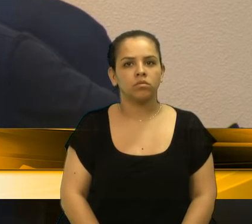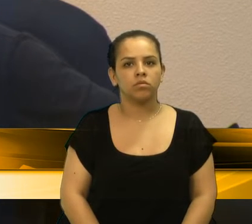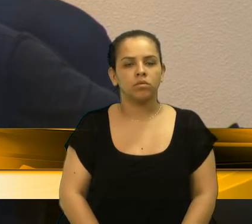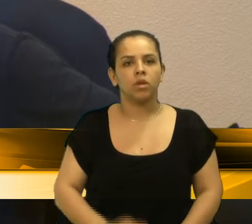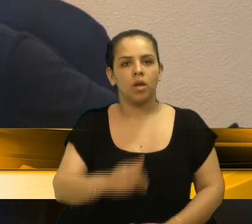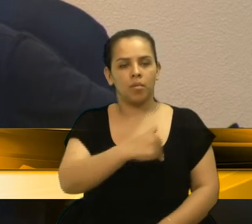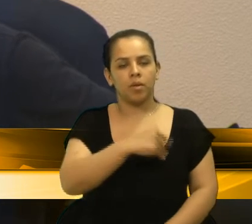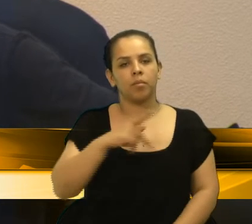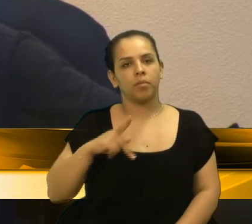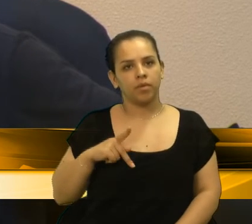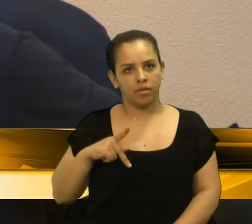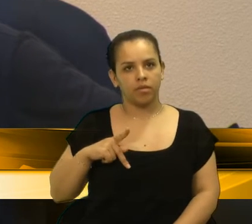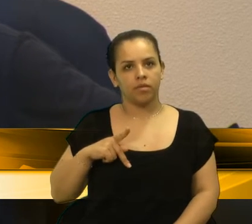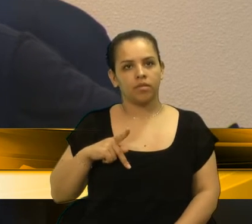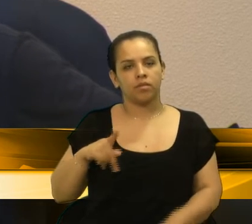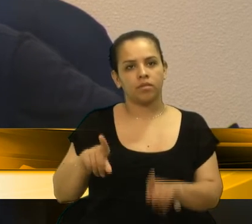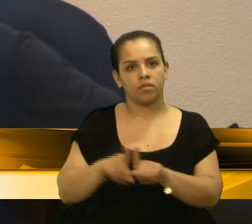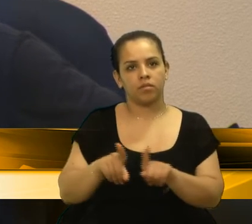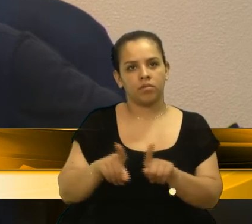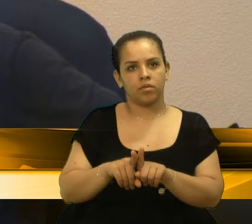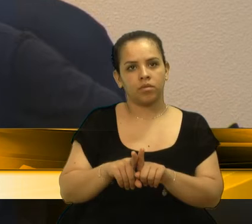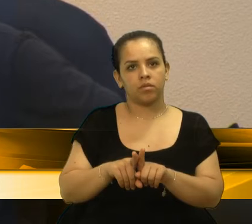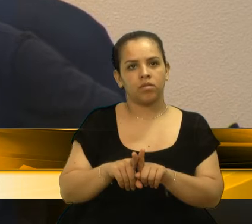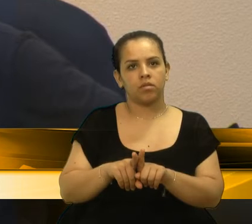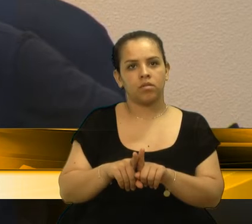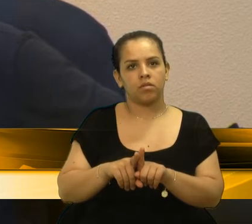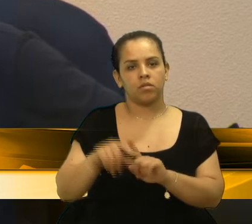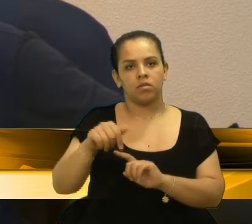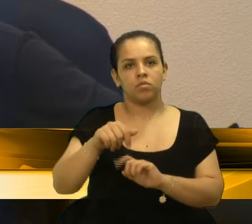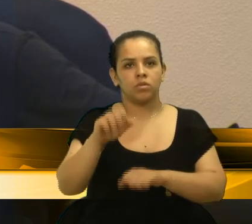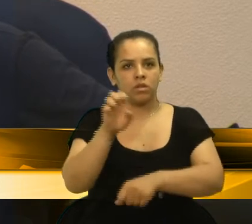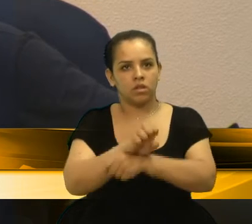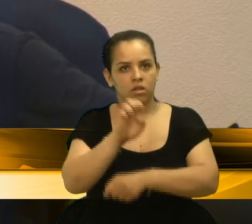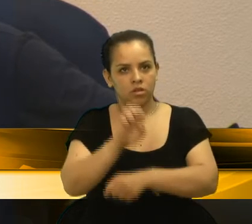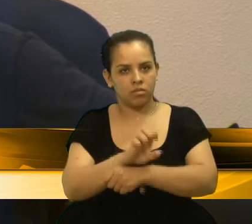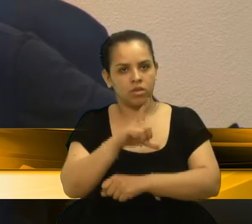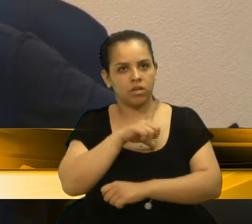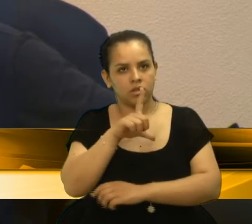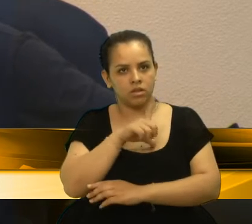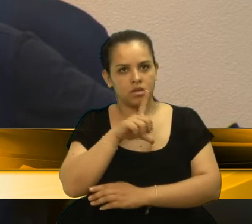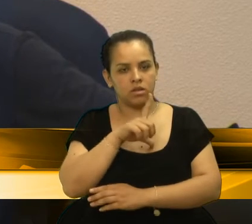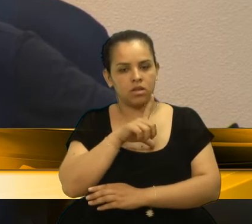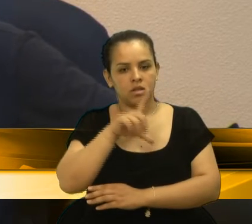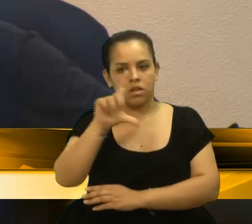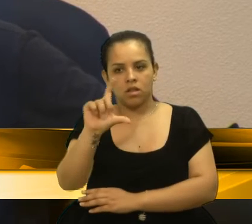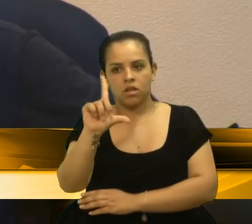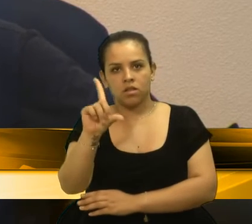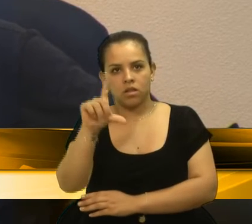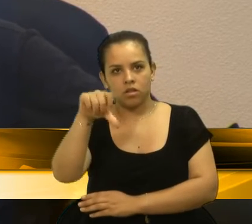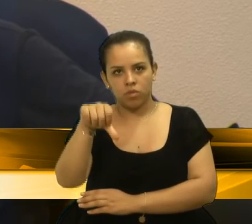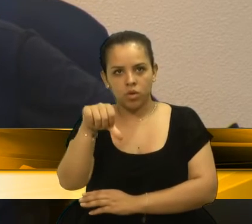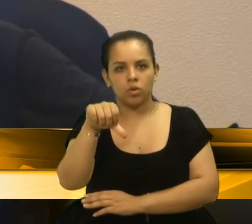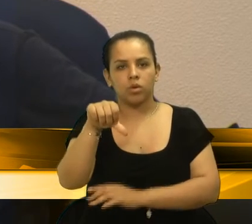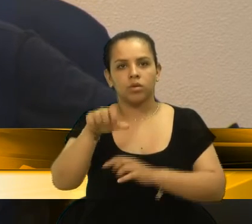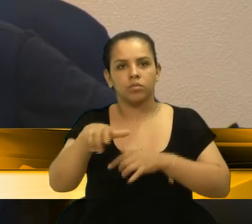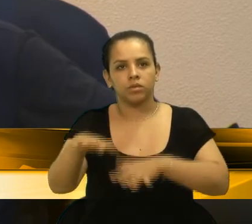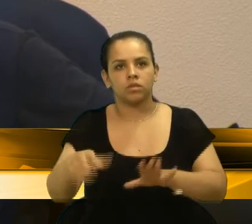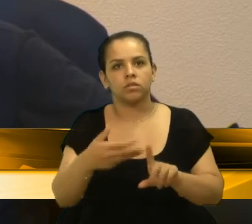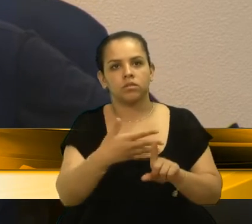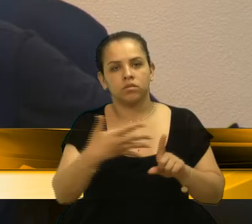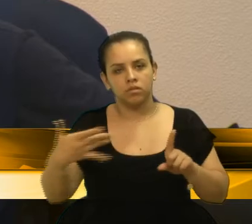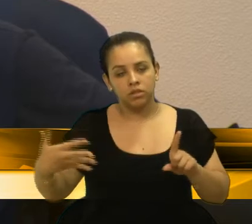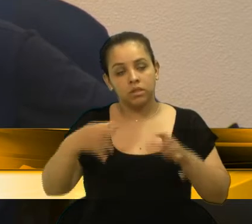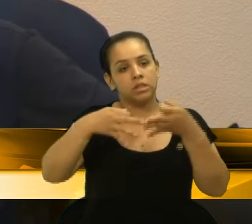ajuizada pelo Ministério Público Federal e pelo Ministério Público do Estado para garantir a realização da 19ª Parada Livre a fim de sanar a divergência. Doutora Cássia